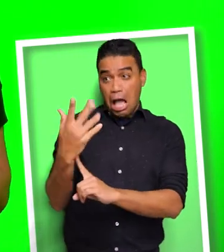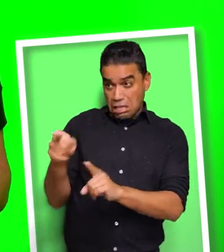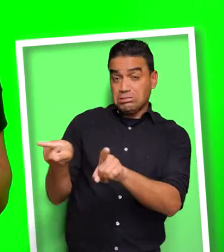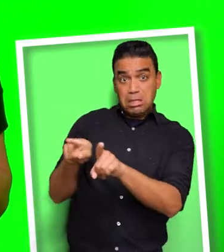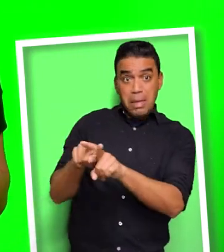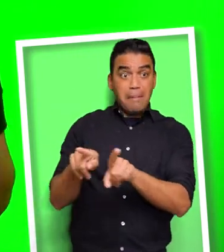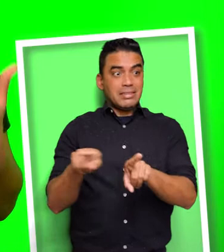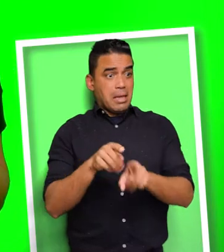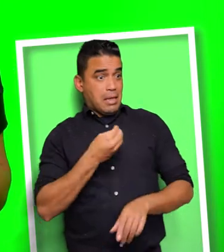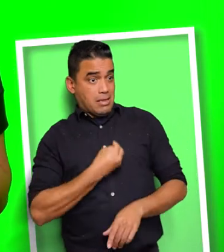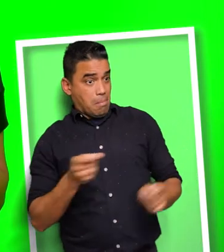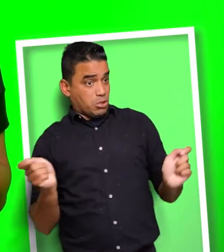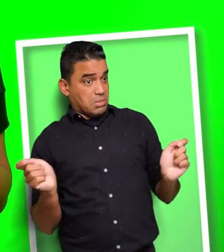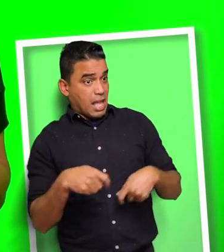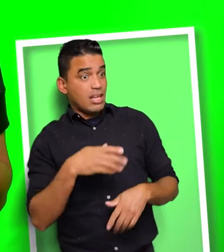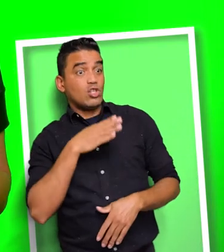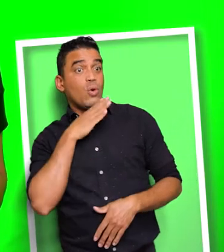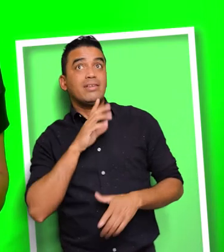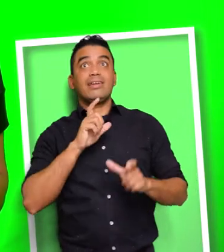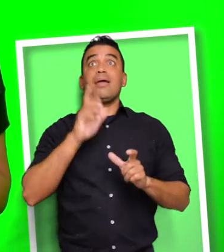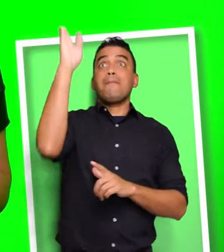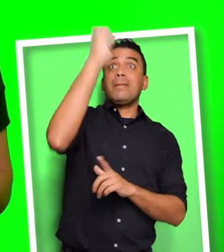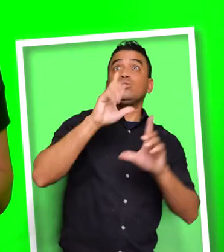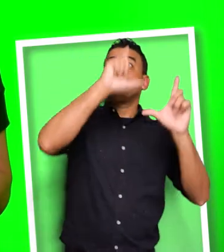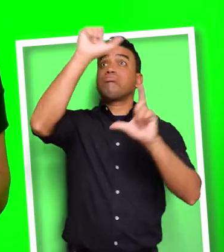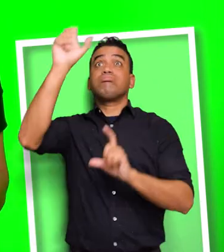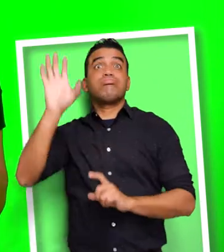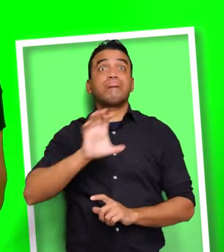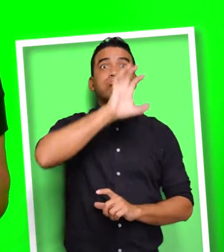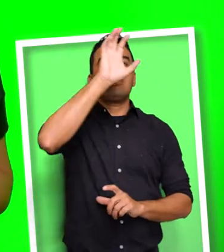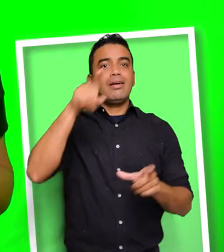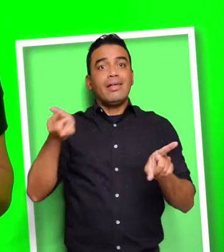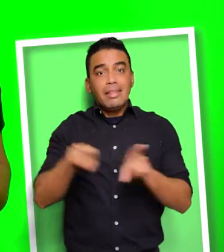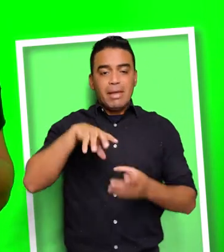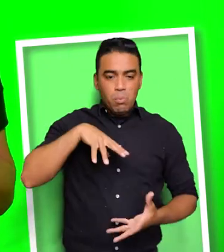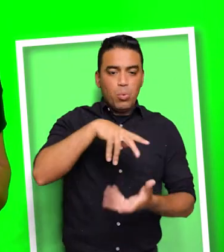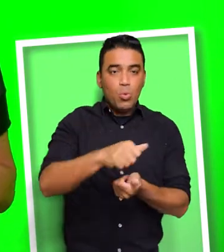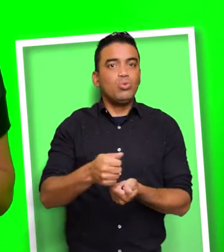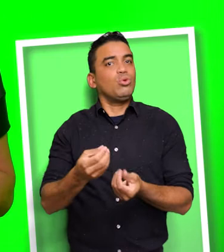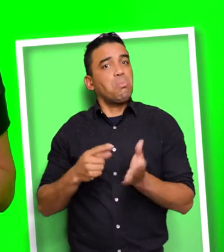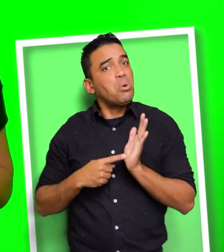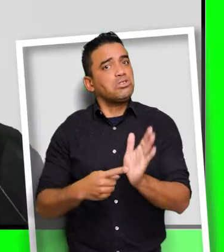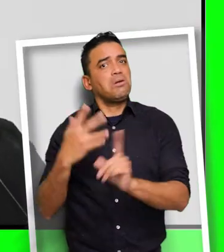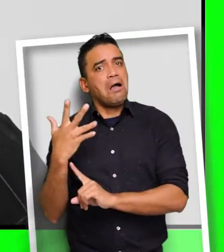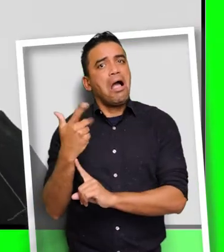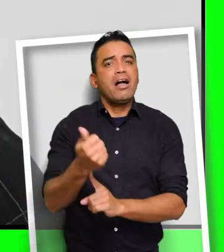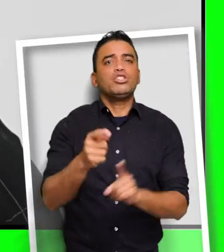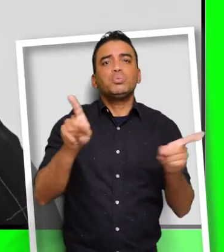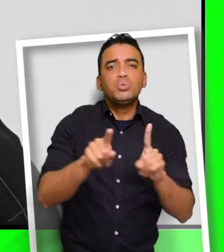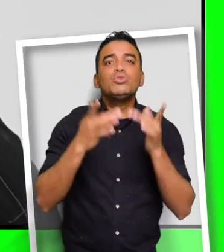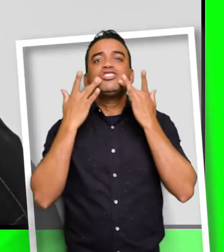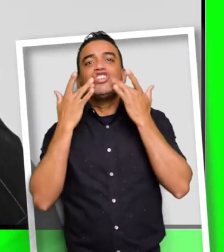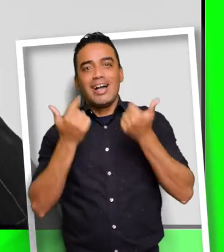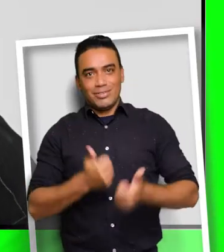apaixonada, mas também com essa possibilidade de conhecer o Brasil e o mundo, levando arte, levando música, teatro.